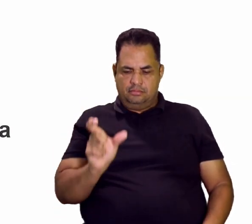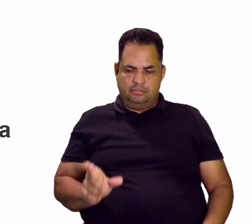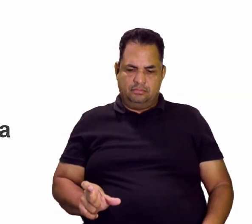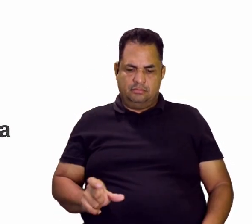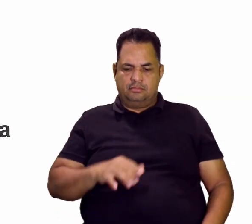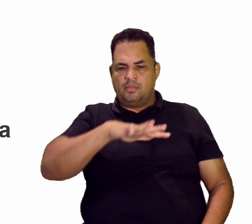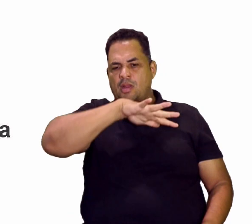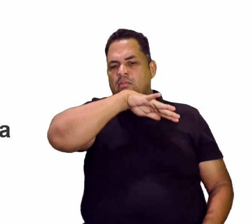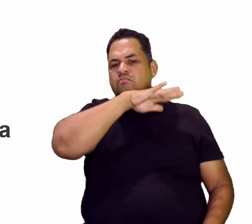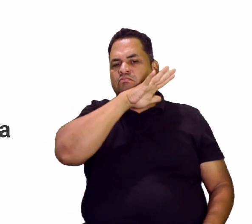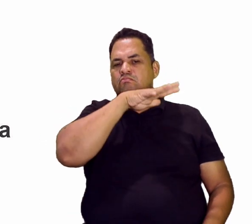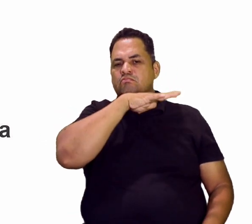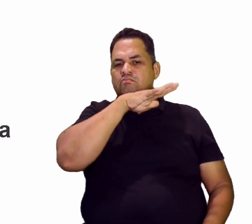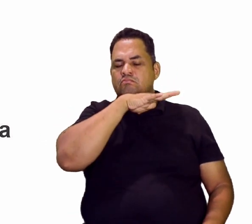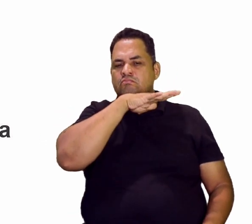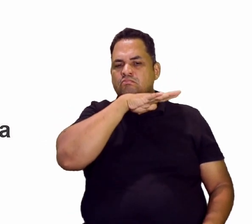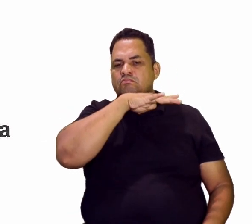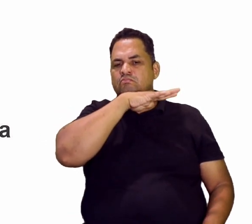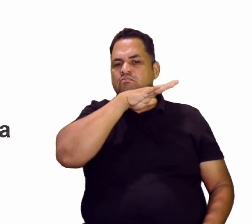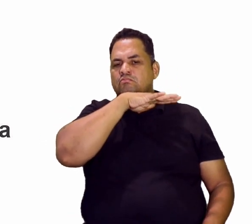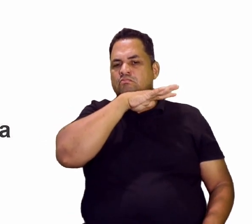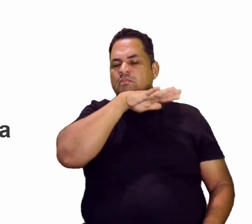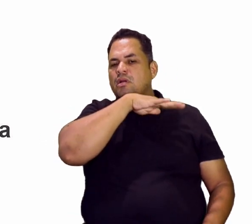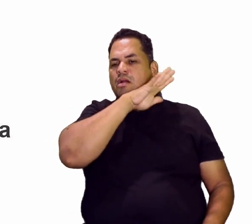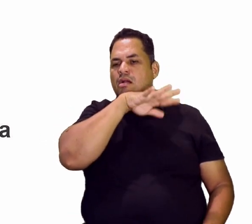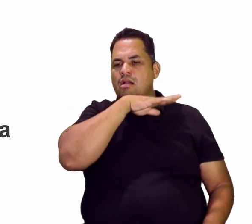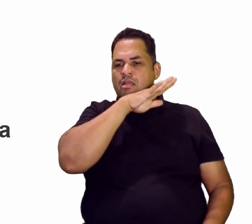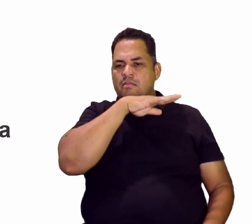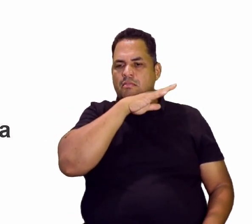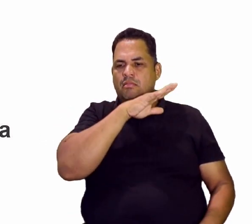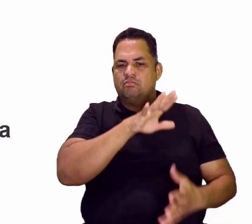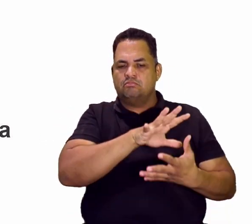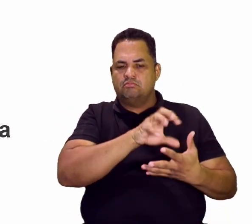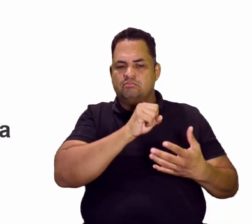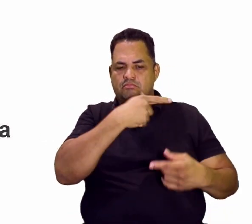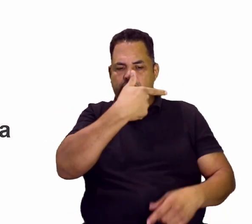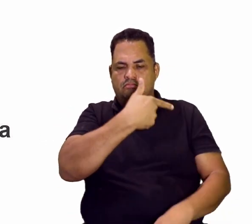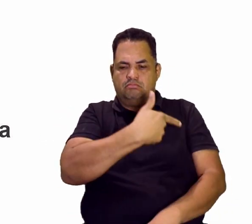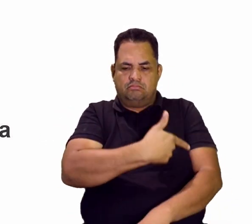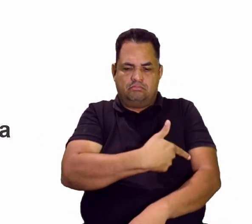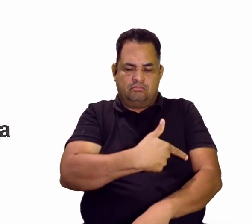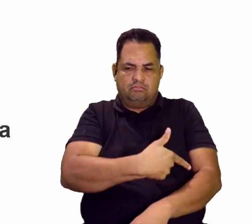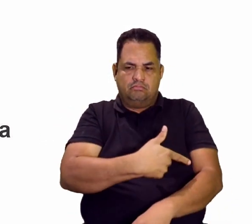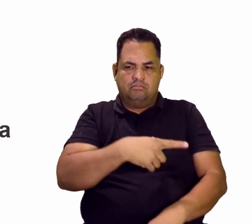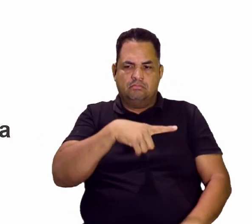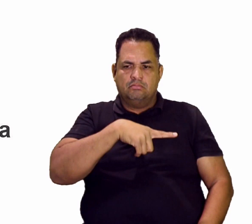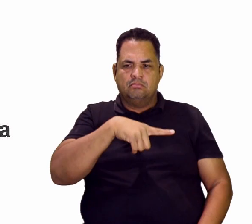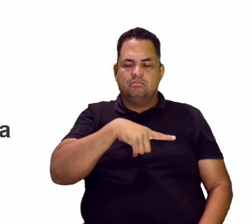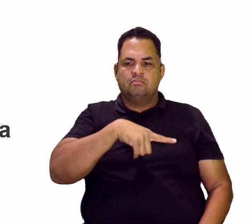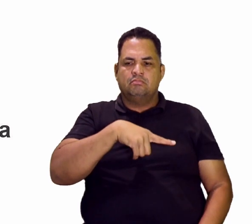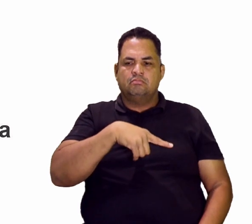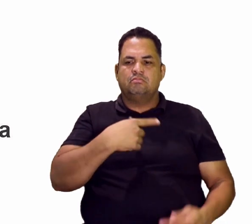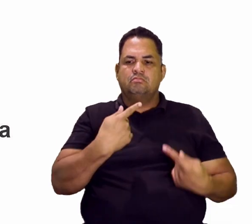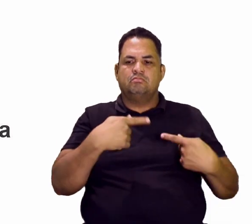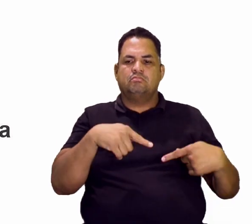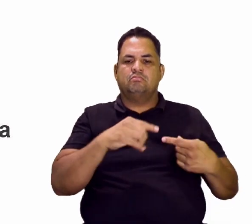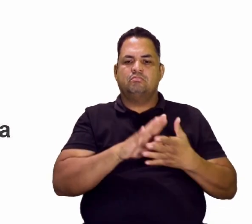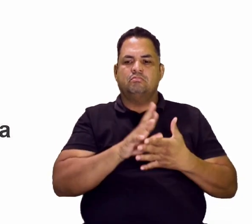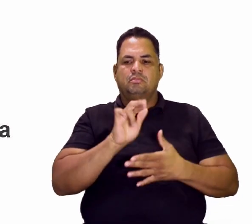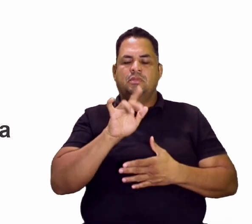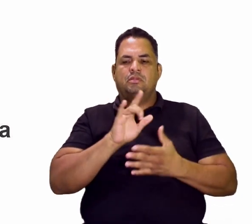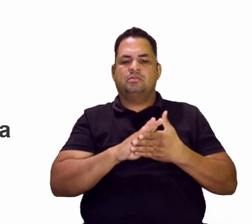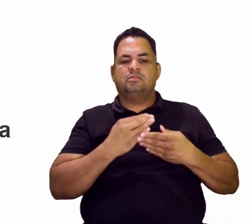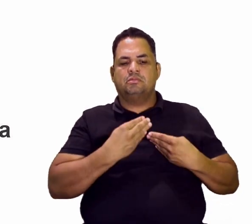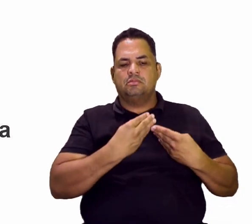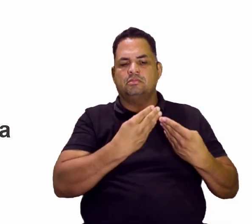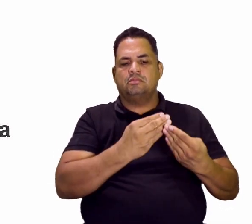o animal recebe, os nossos cães recebem as vacinas, né? Todo ano tem vacina contra a raiva. E aí a gente